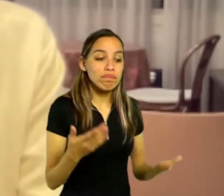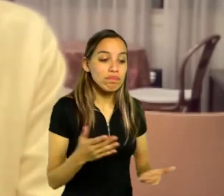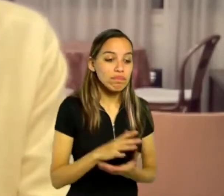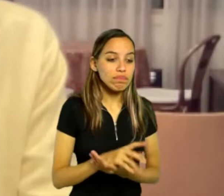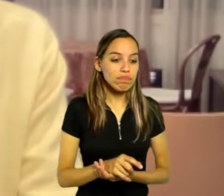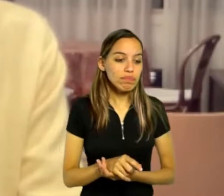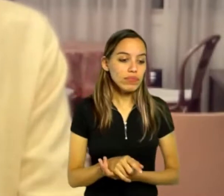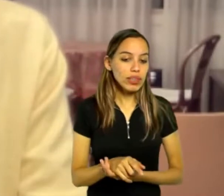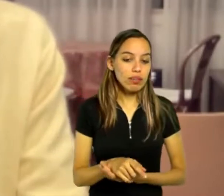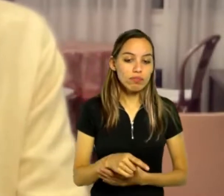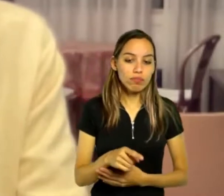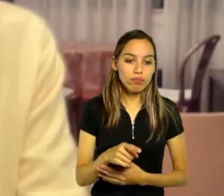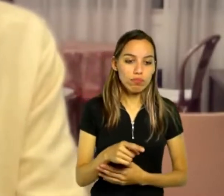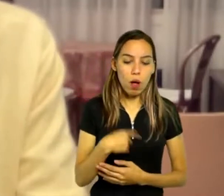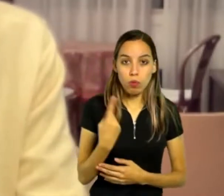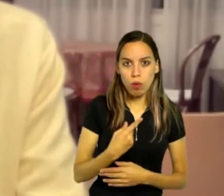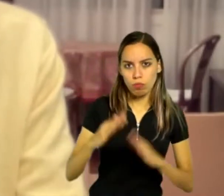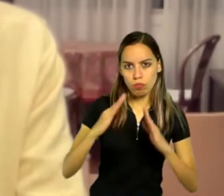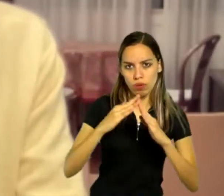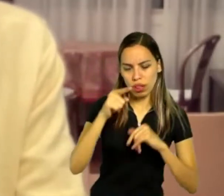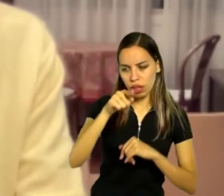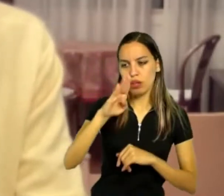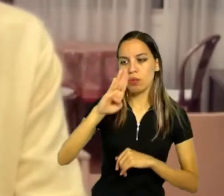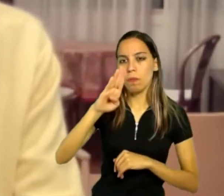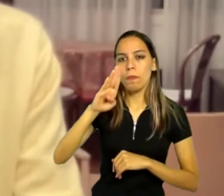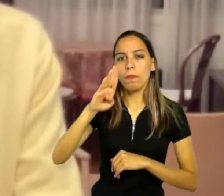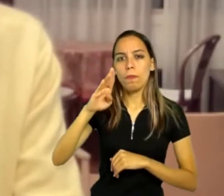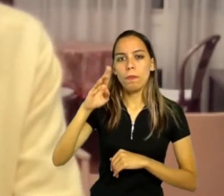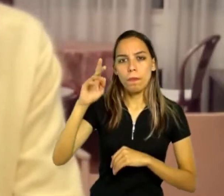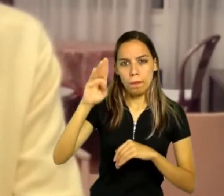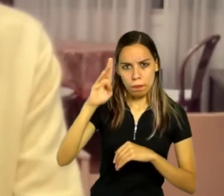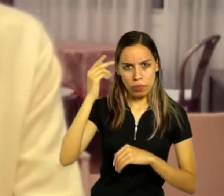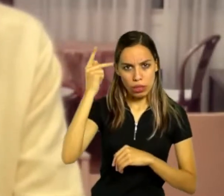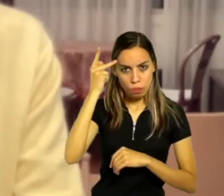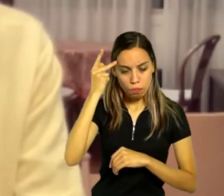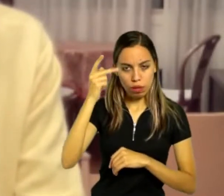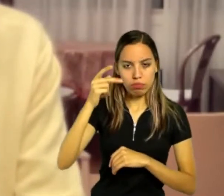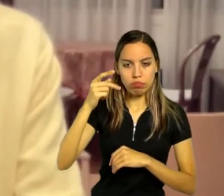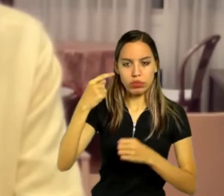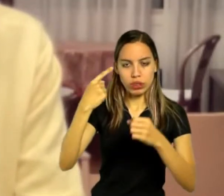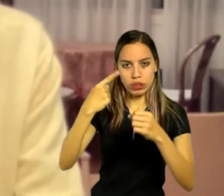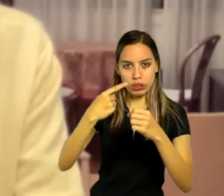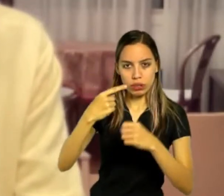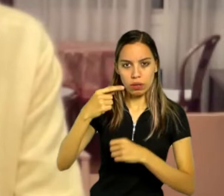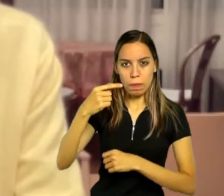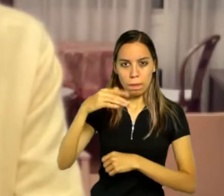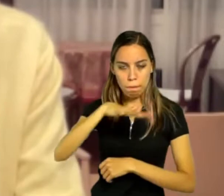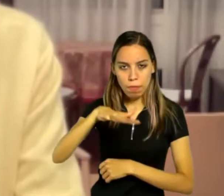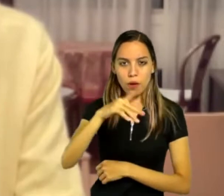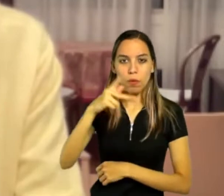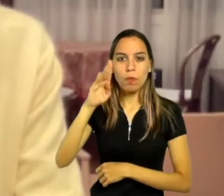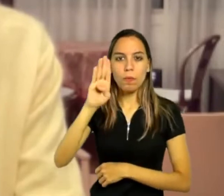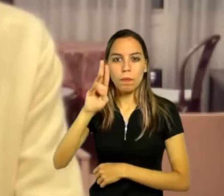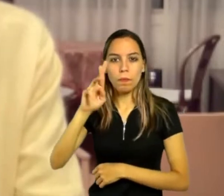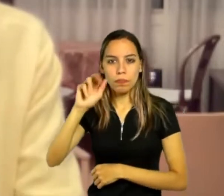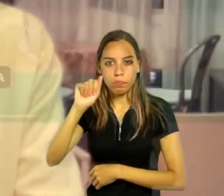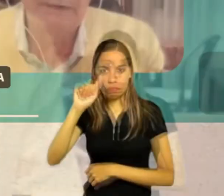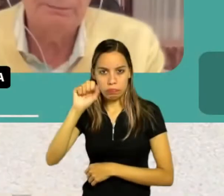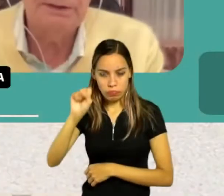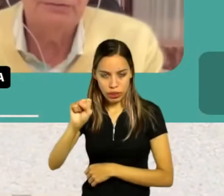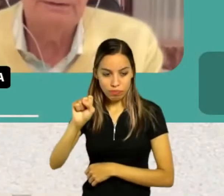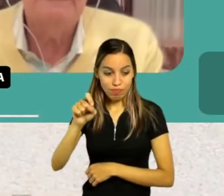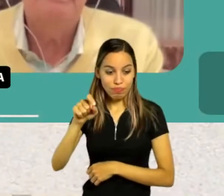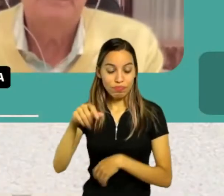as crianças, os meninos, quando chegavam aos 14 anos, paravam de estudar e iam trabalhar nas praças, nas fábricas do bairro. Era um